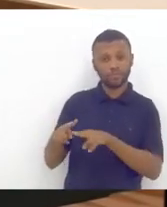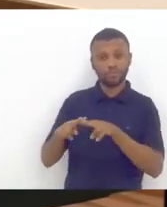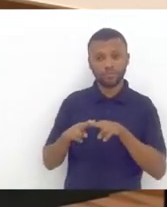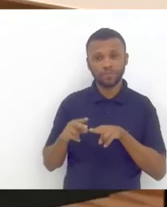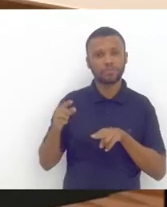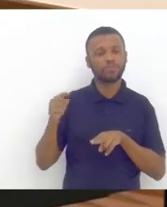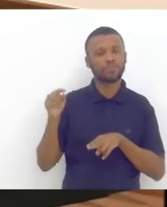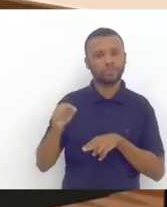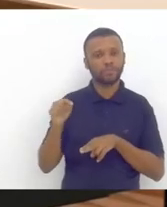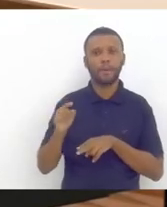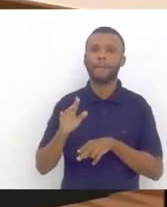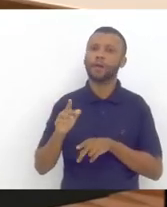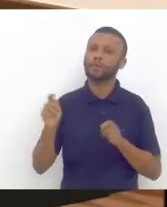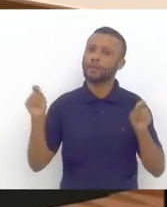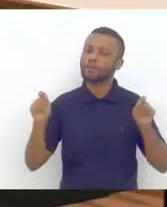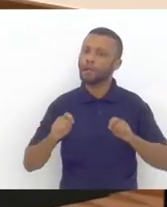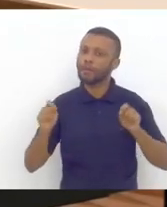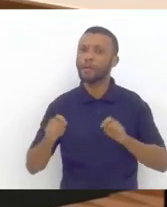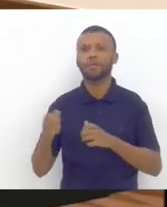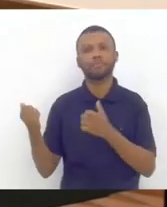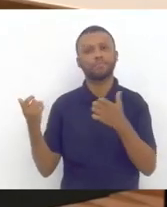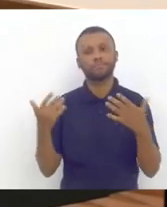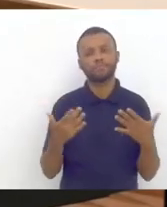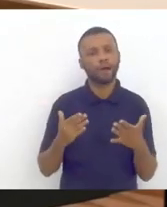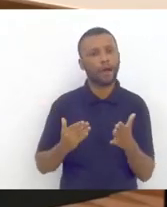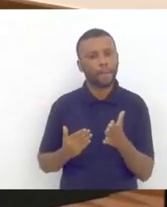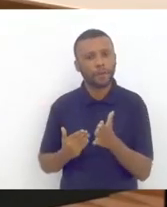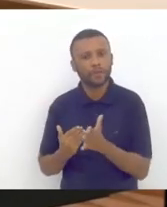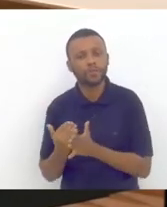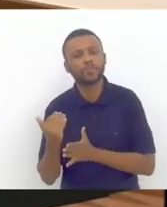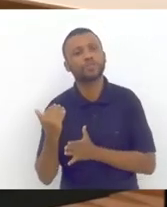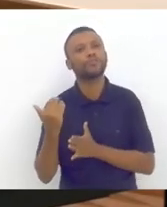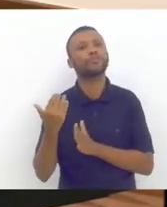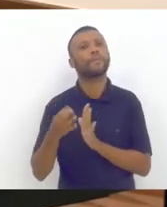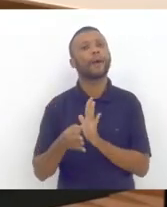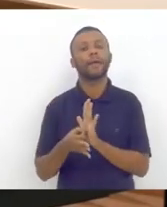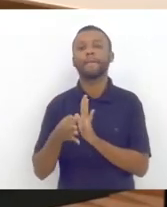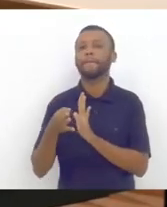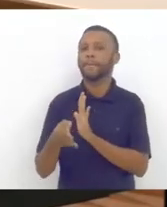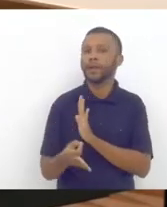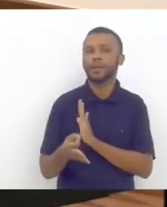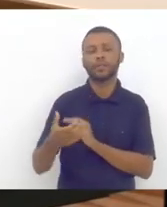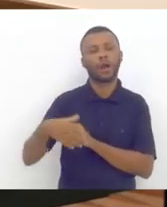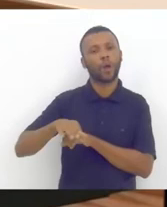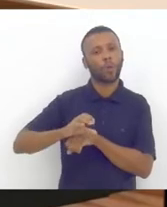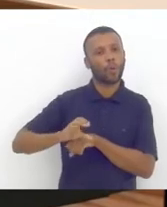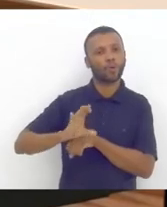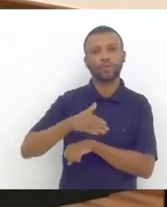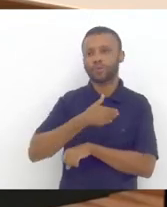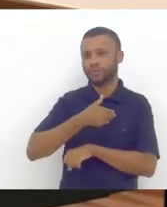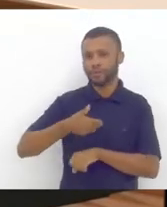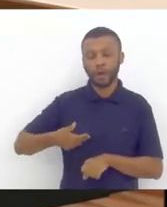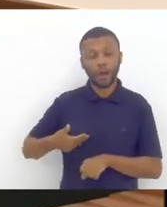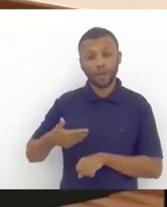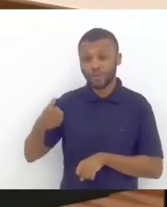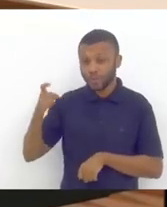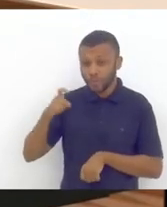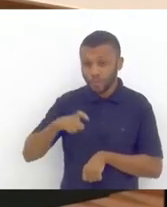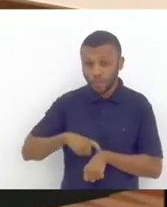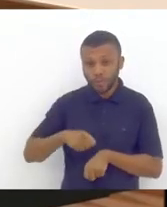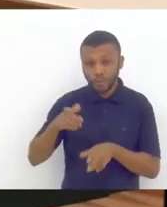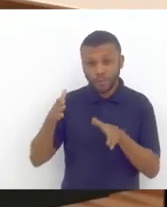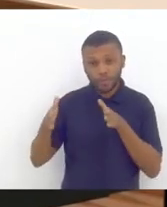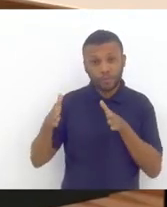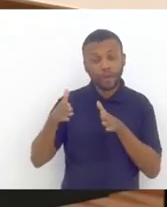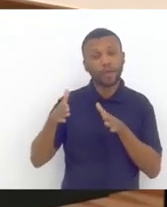Mas isso pode ser feito, né, a partir de uma emenda à Constituição Estadual, num prazo, digamos,